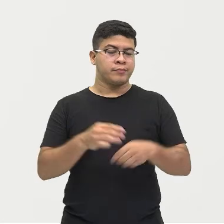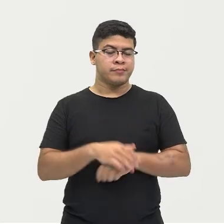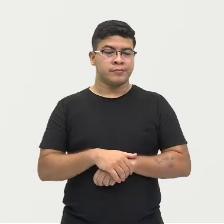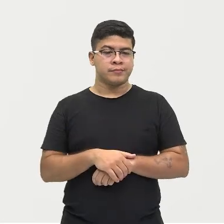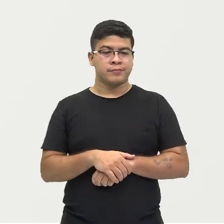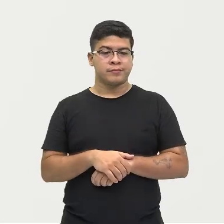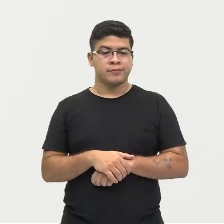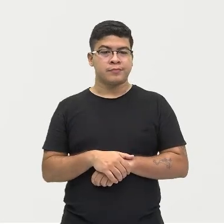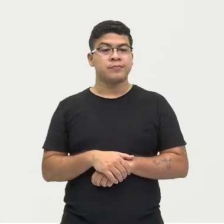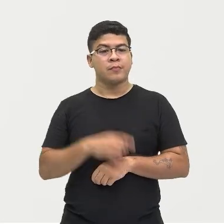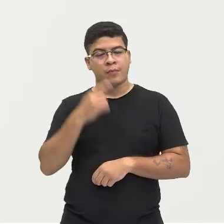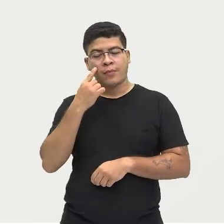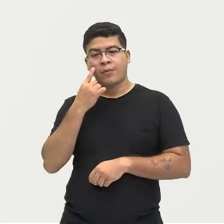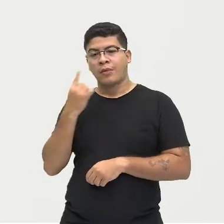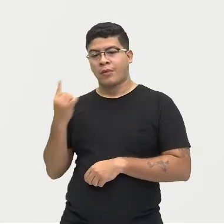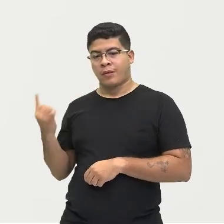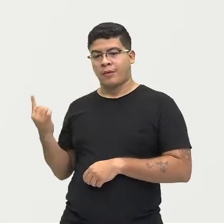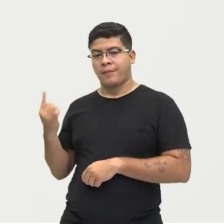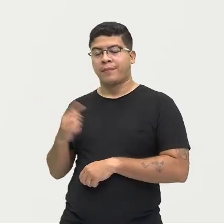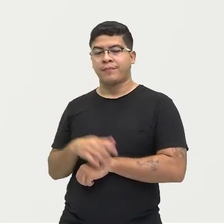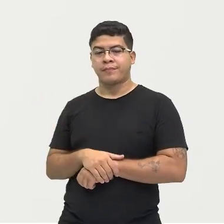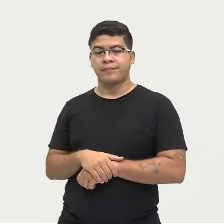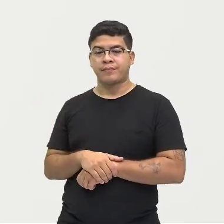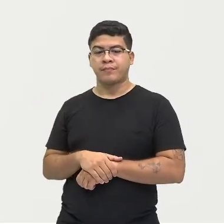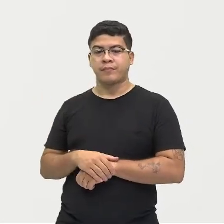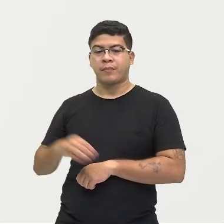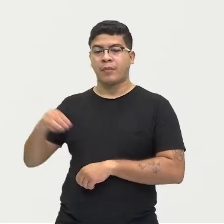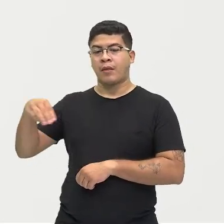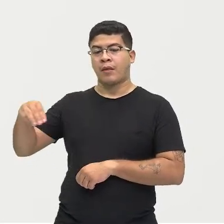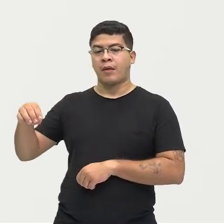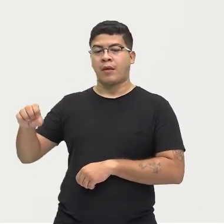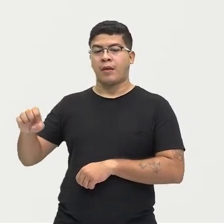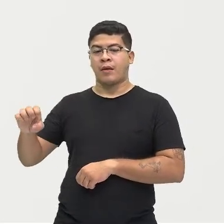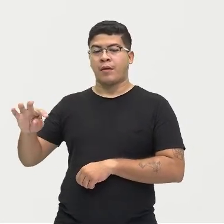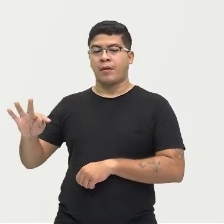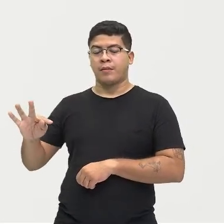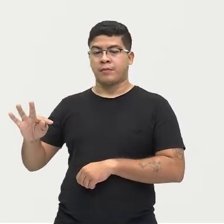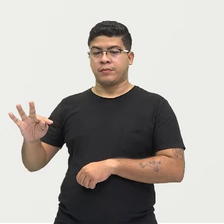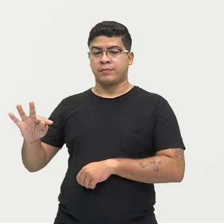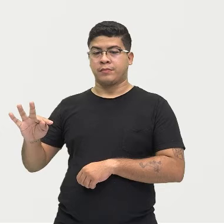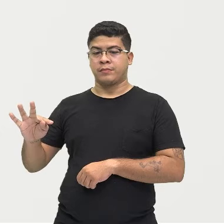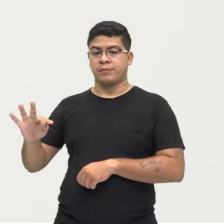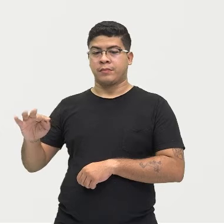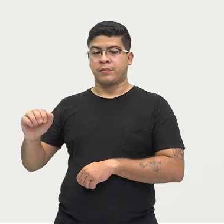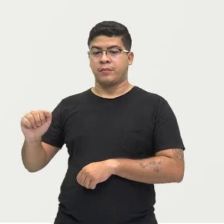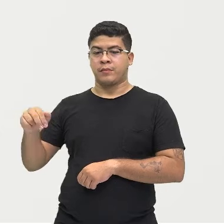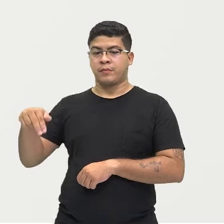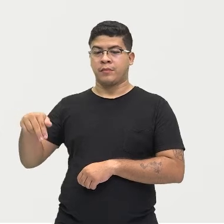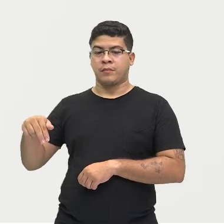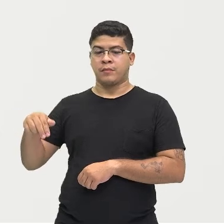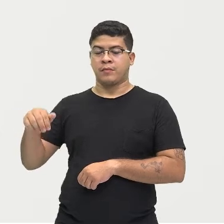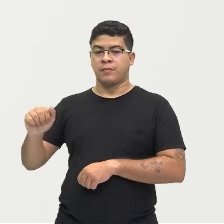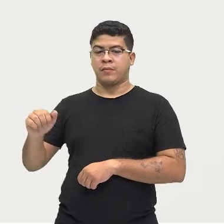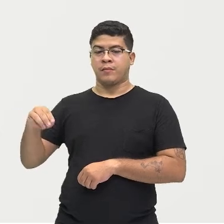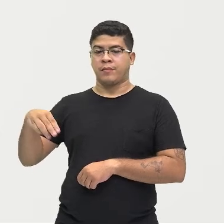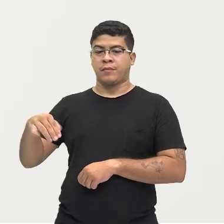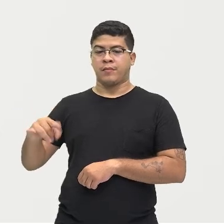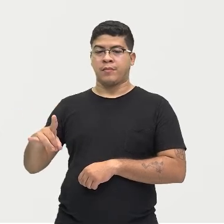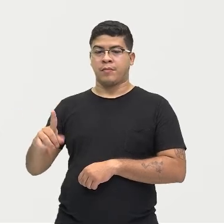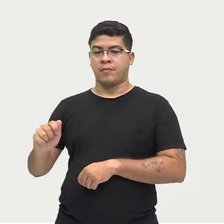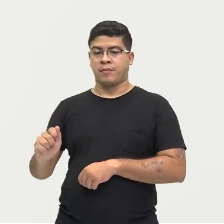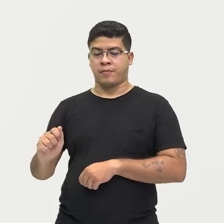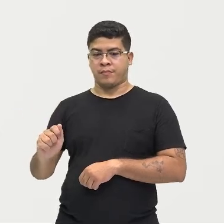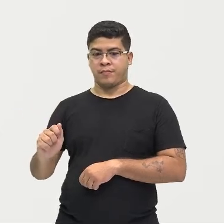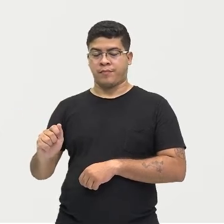Infixo, ligação simples. E amida, o nome do composto, metanamida. É esse o